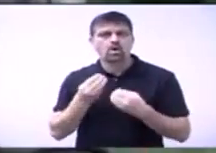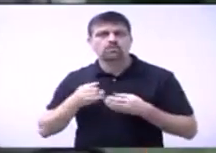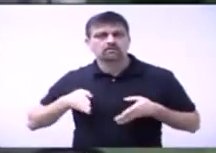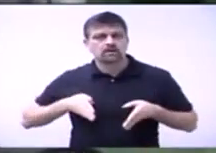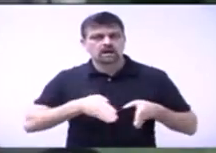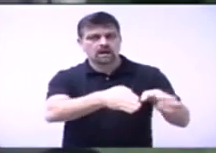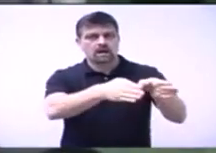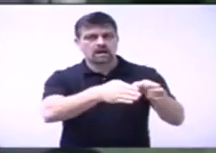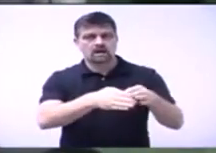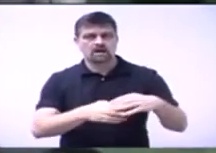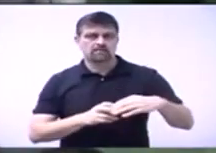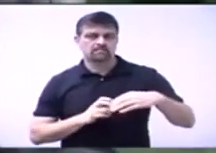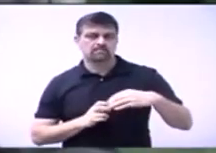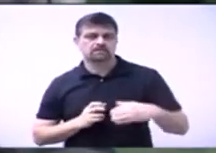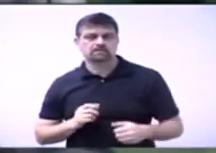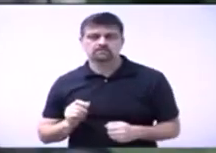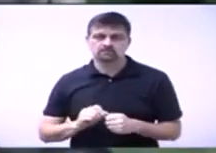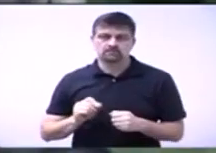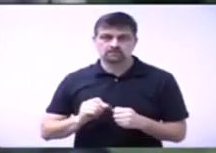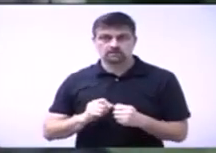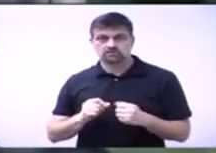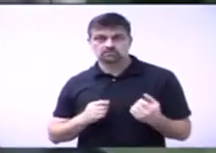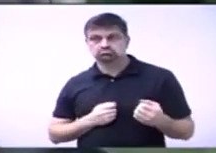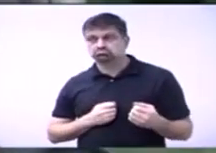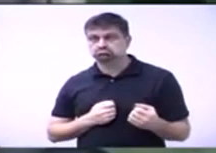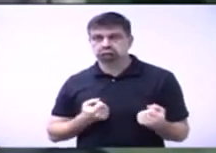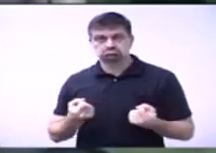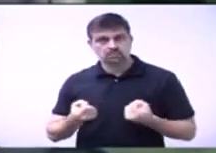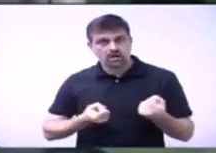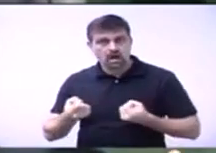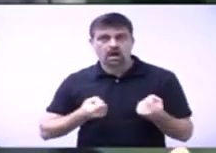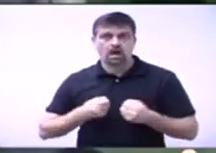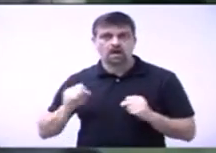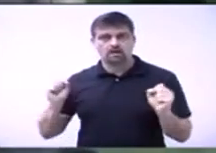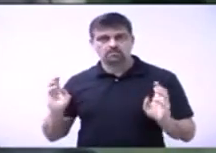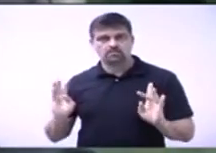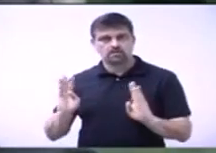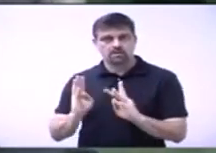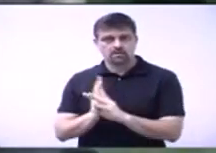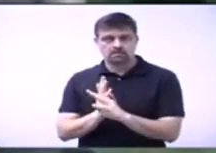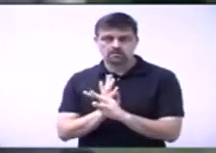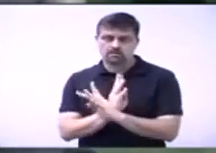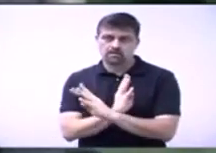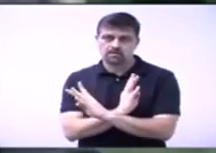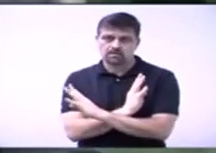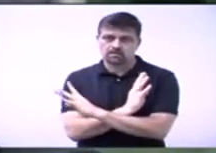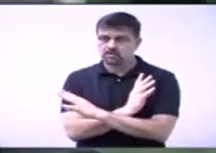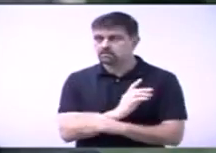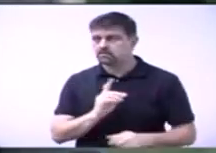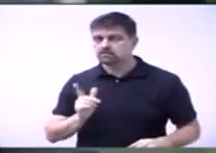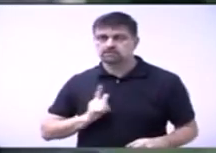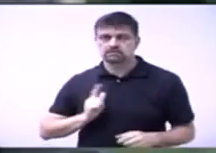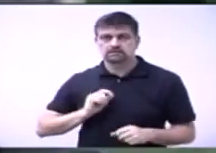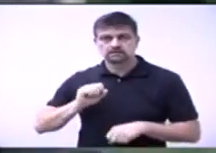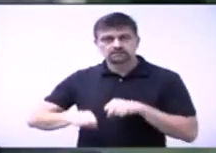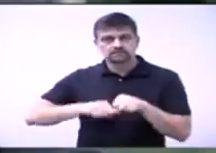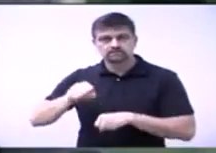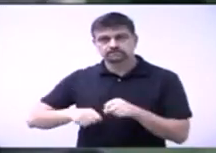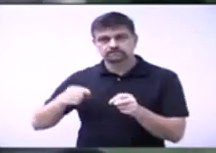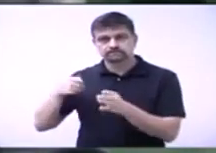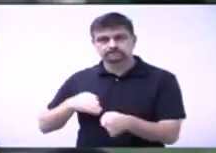de transferência e alternativas para as pessoas, como caminhadas,